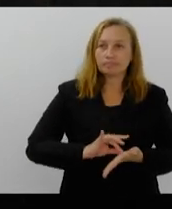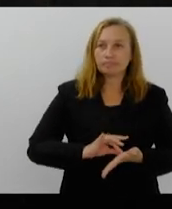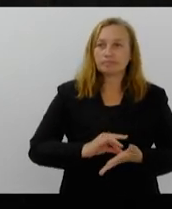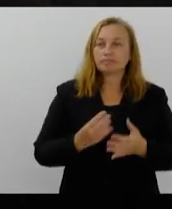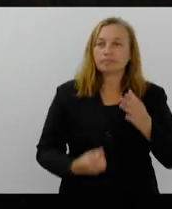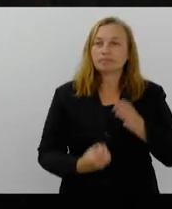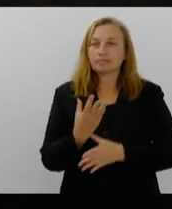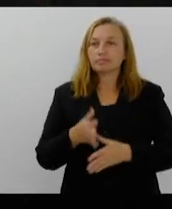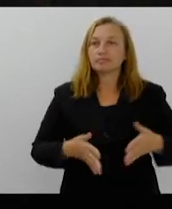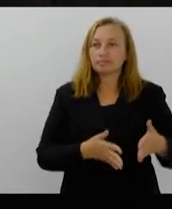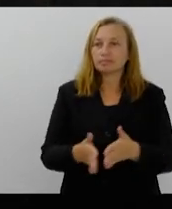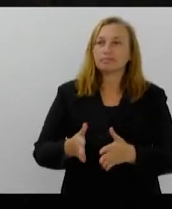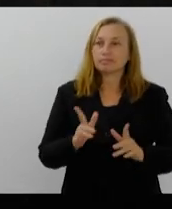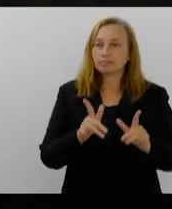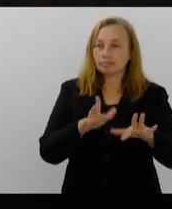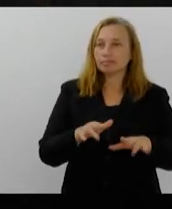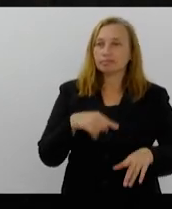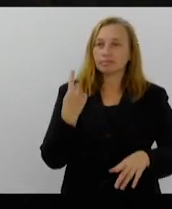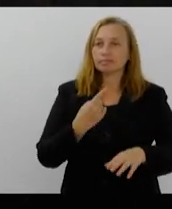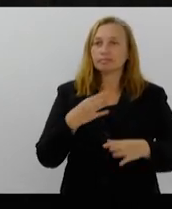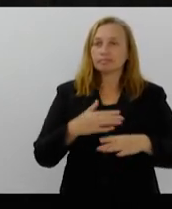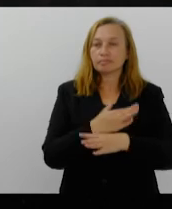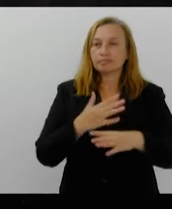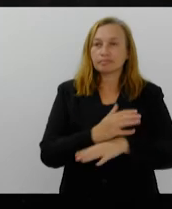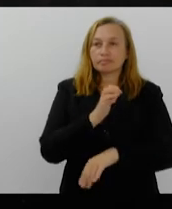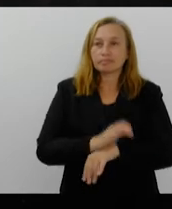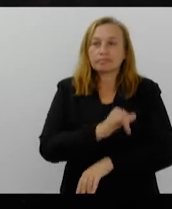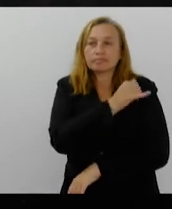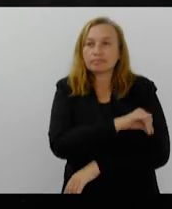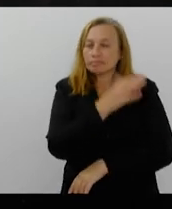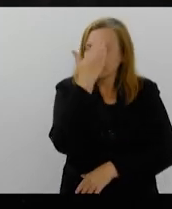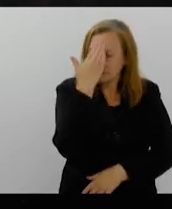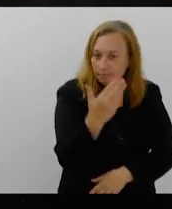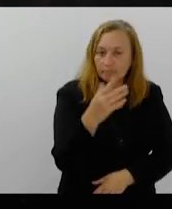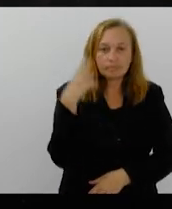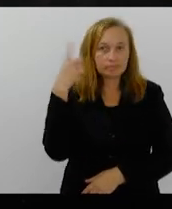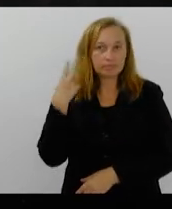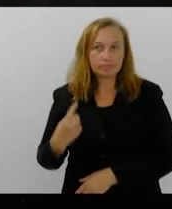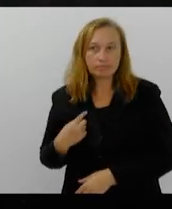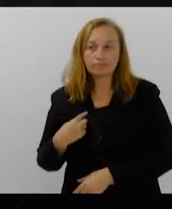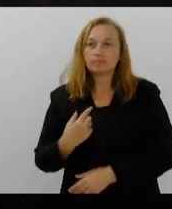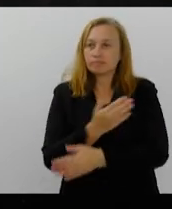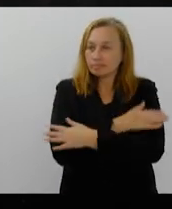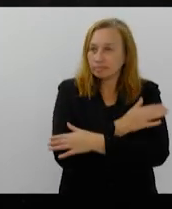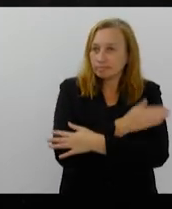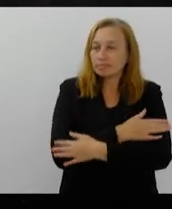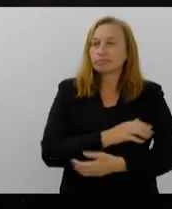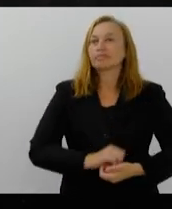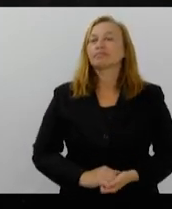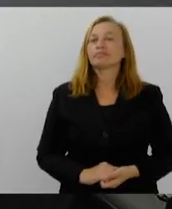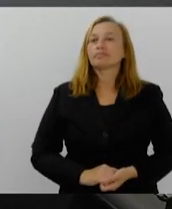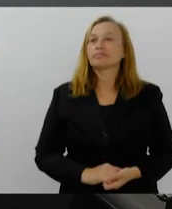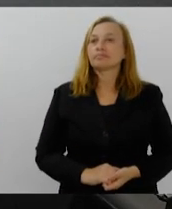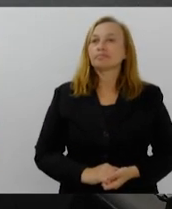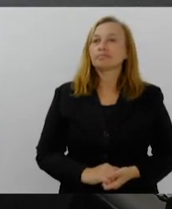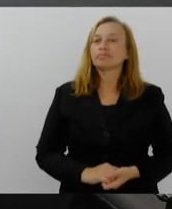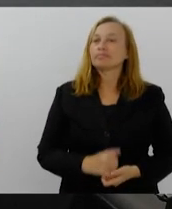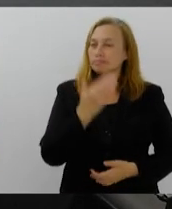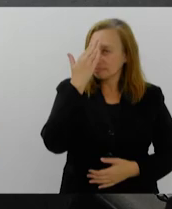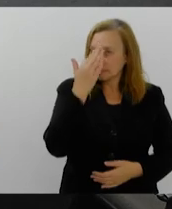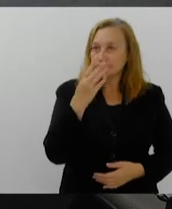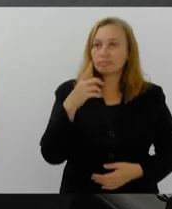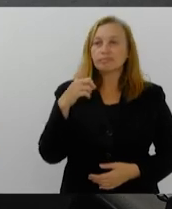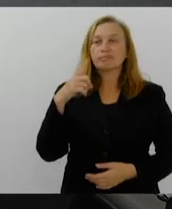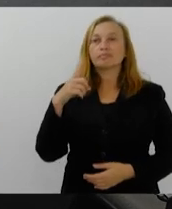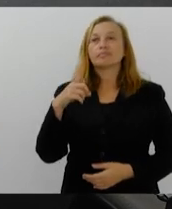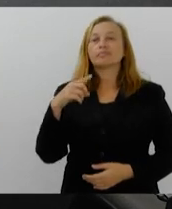construir um caminho diferente para as nossas cidades do Estado do Rio de Janeiro. Muito obrigado, Dani Monteiro, um grande abraço. Obrigado,